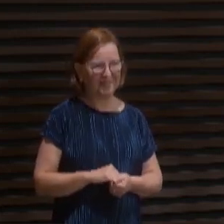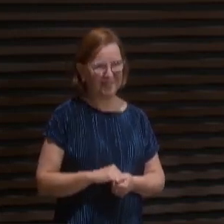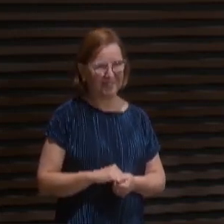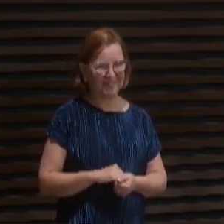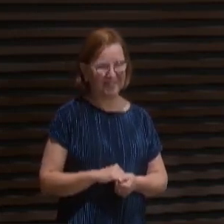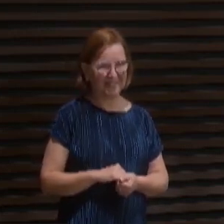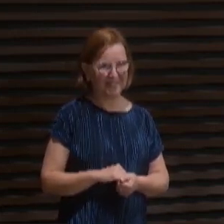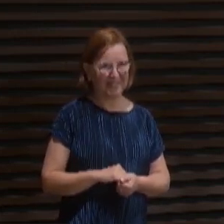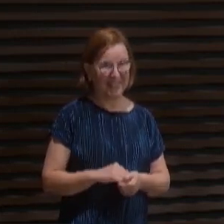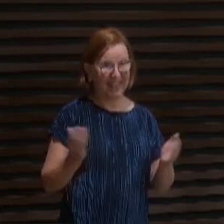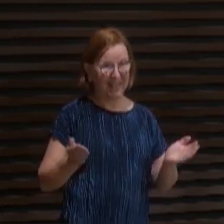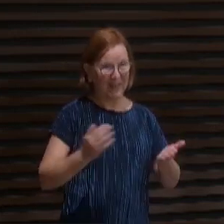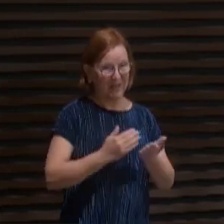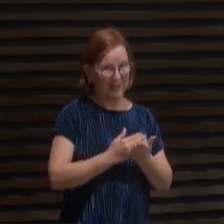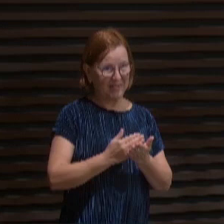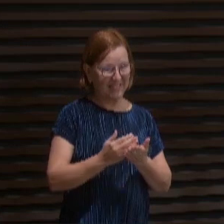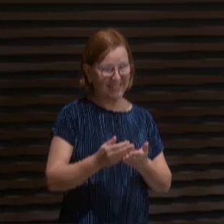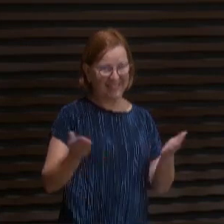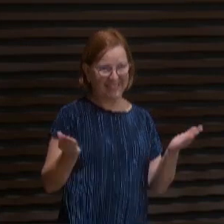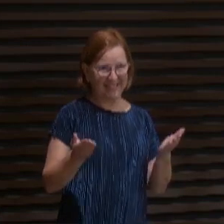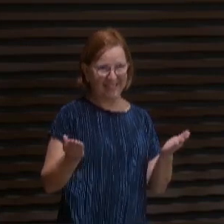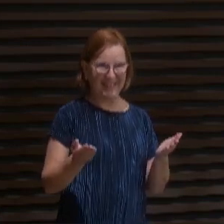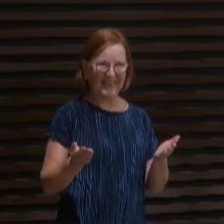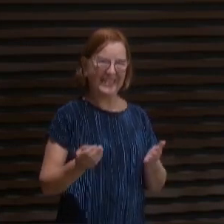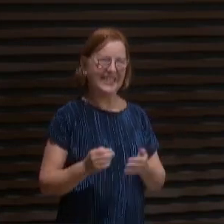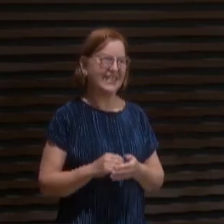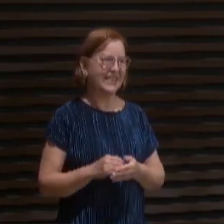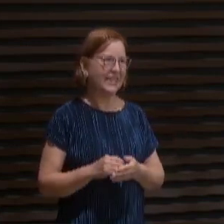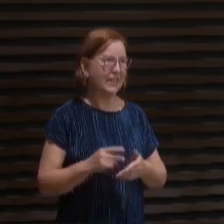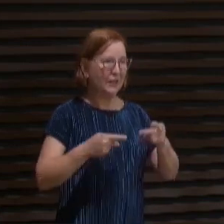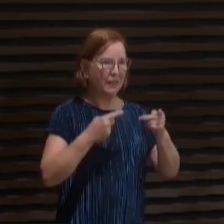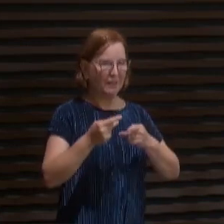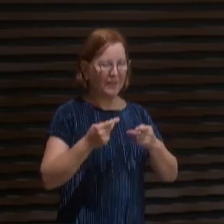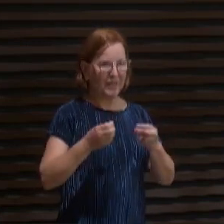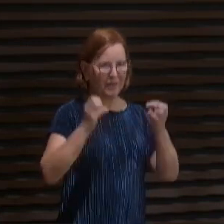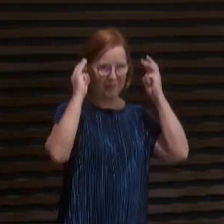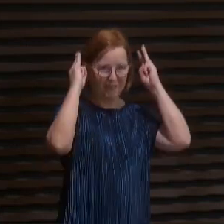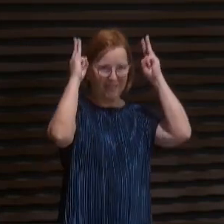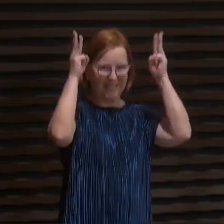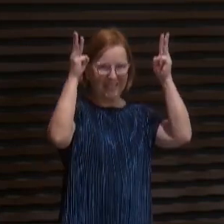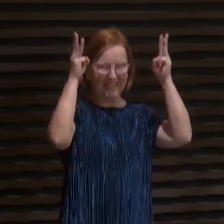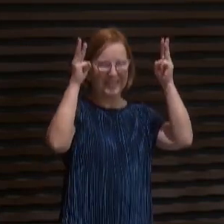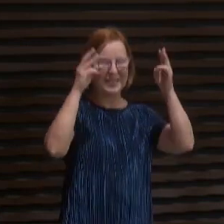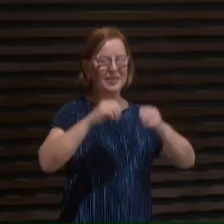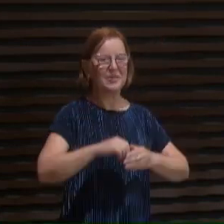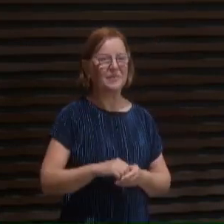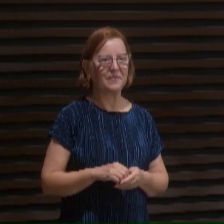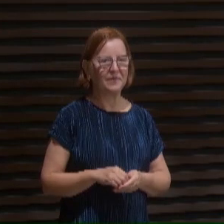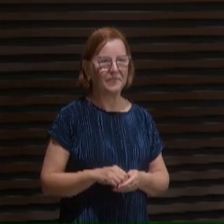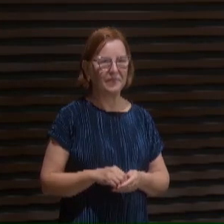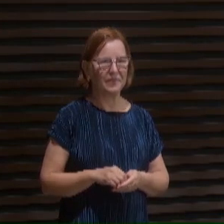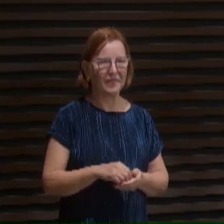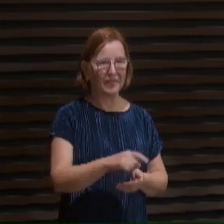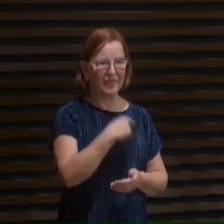Nós vamos começar hoje a mexer um pouquinho aqui com o nosso amigo Moisés. Nós vemos aqui